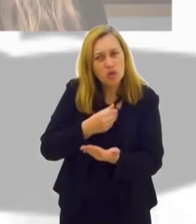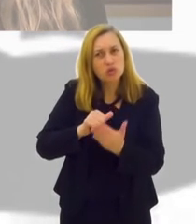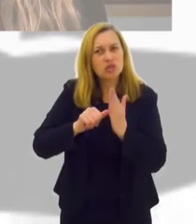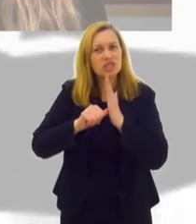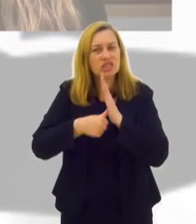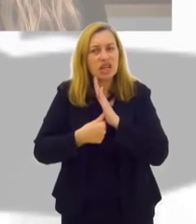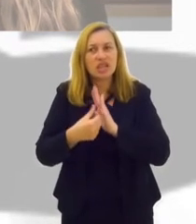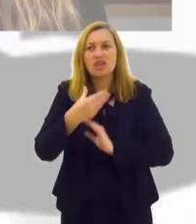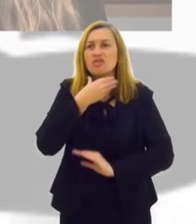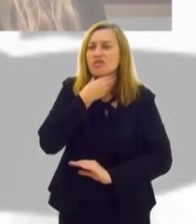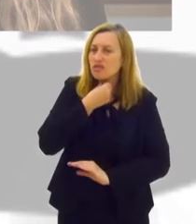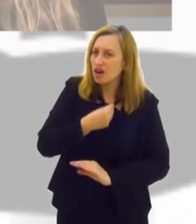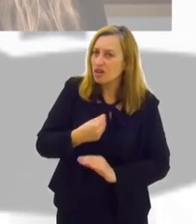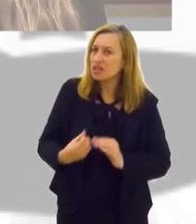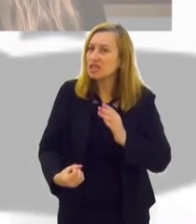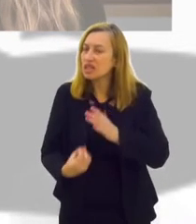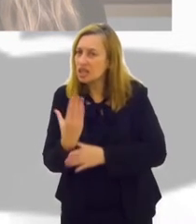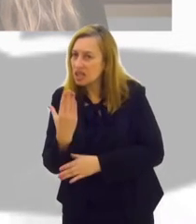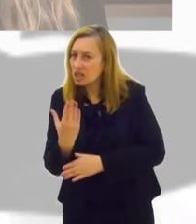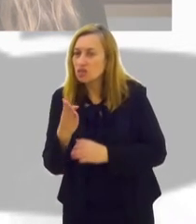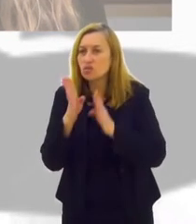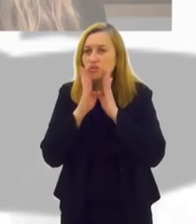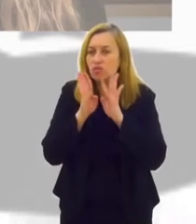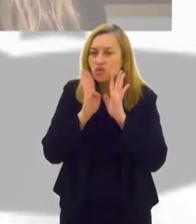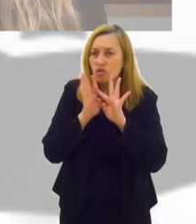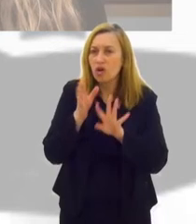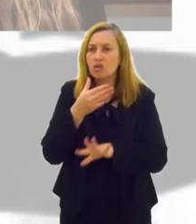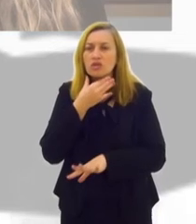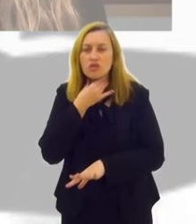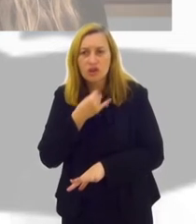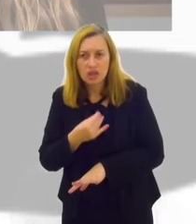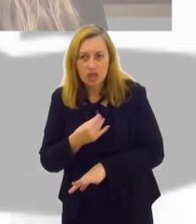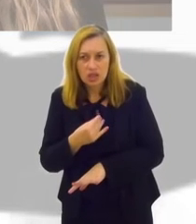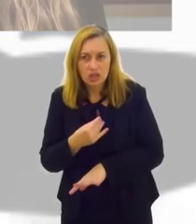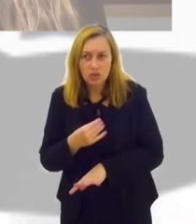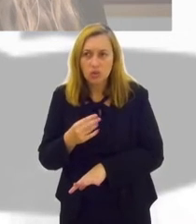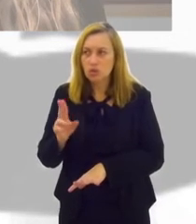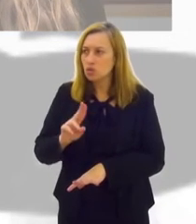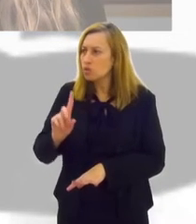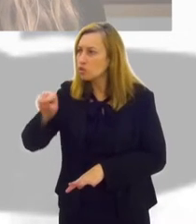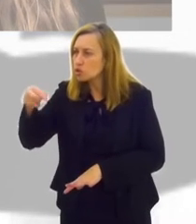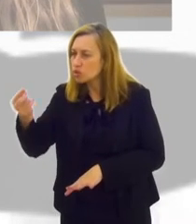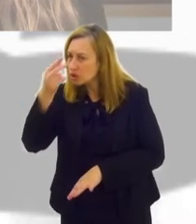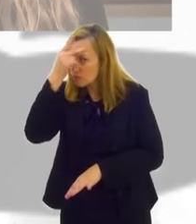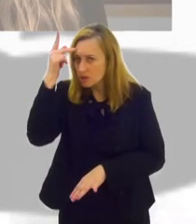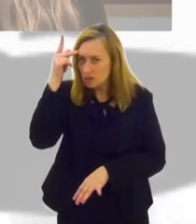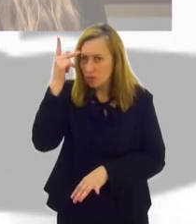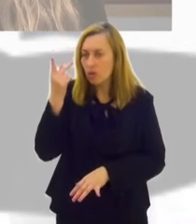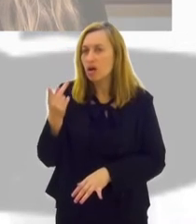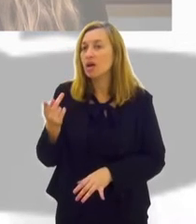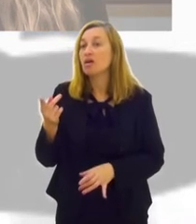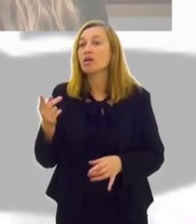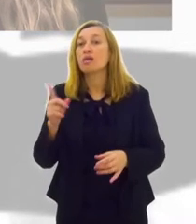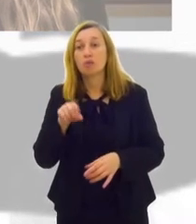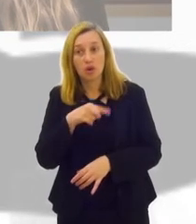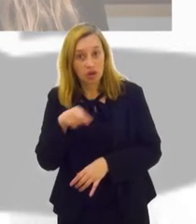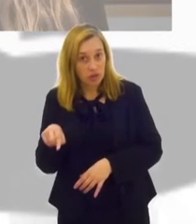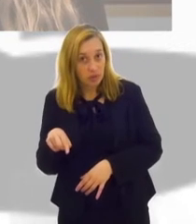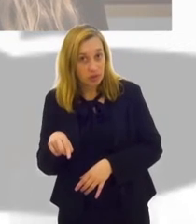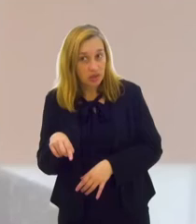sua identidade, ou seja, criando uma conta fake ou uma conta em nome de outra pessoa,